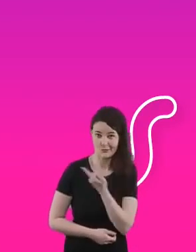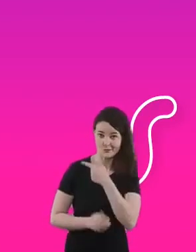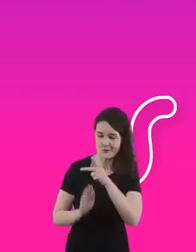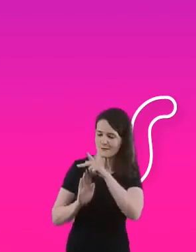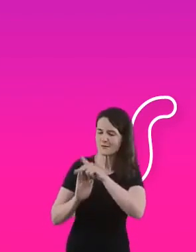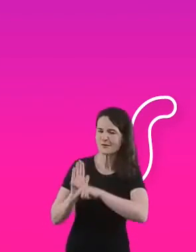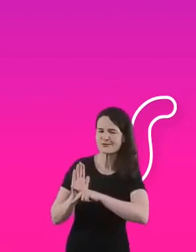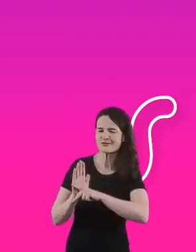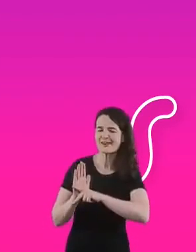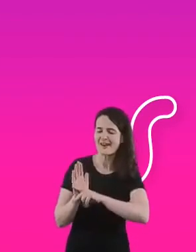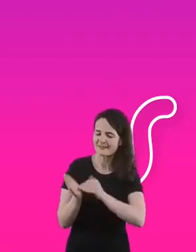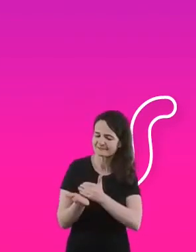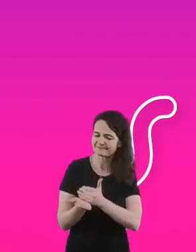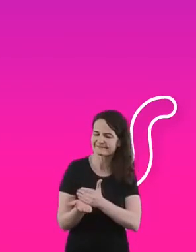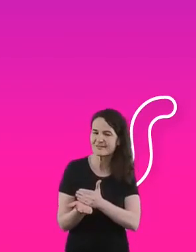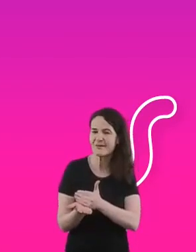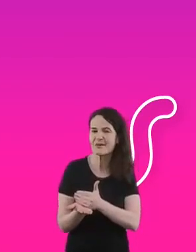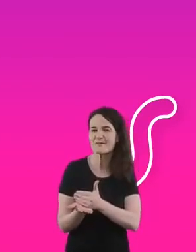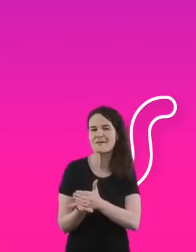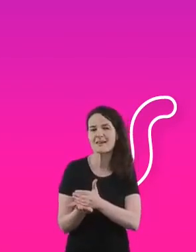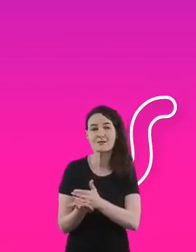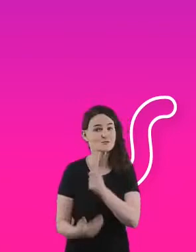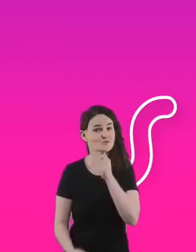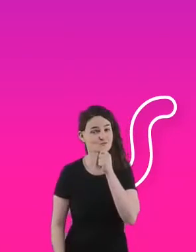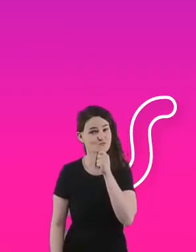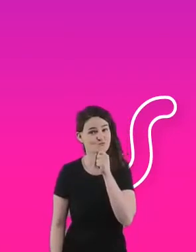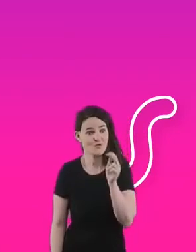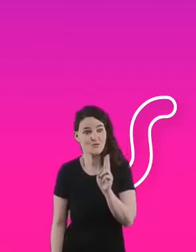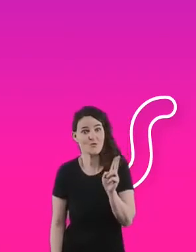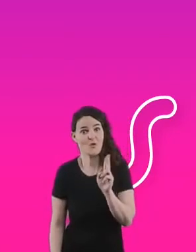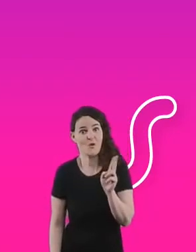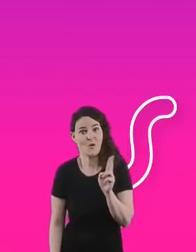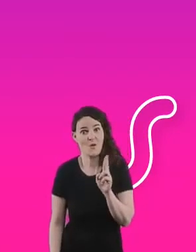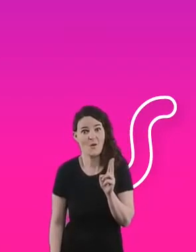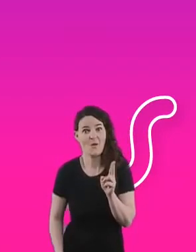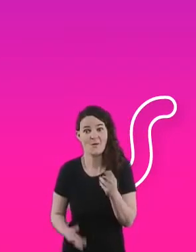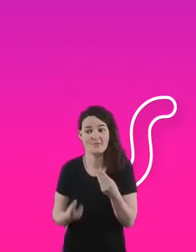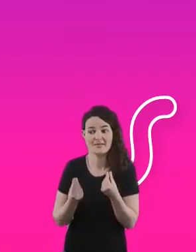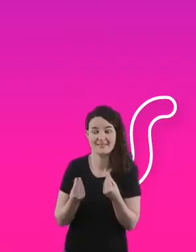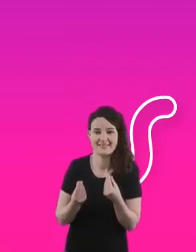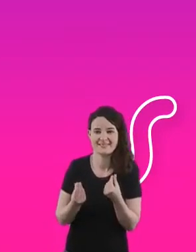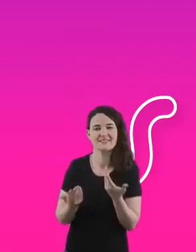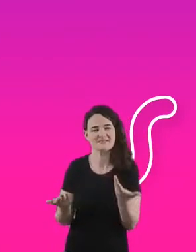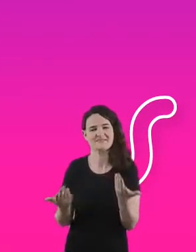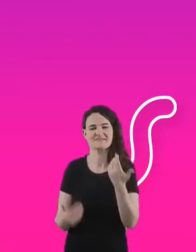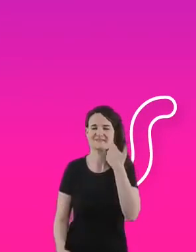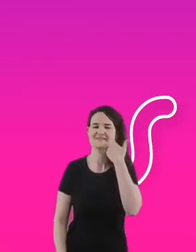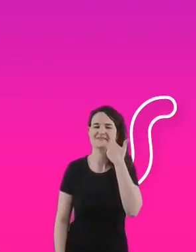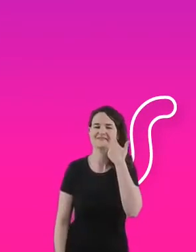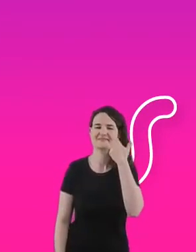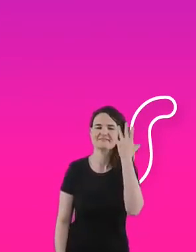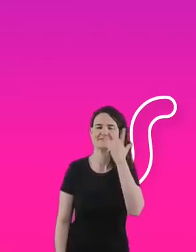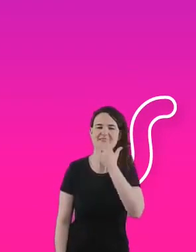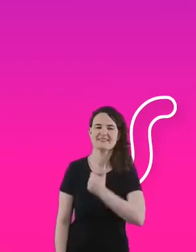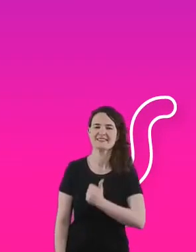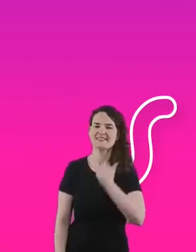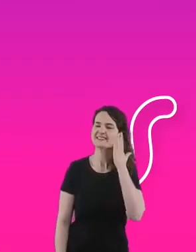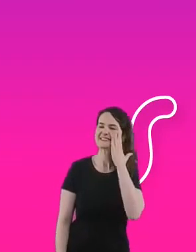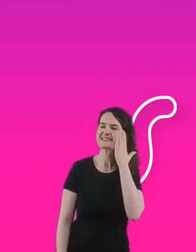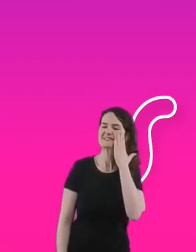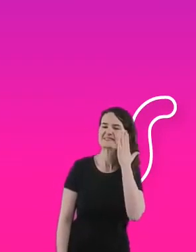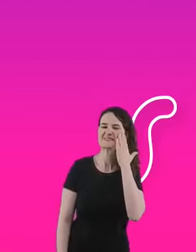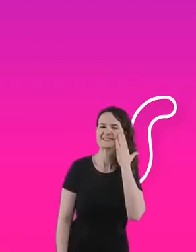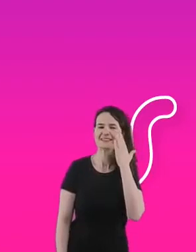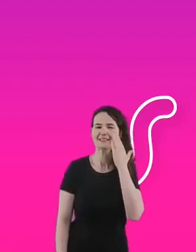que até o nome ainda está sendo definido, marcas, né? É muito bonito ver o Adinkra da Sabedoria lá atrás da Zaika, porque ele